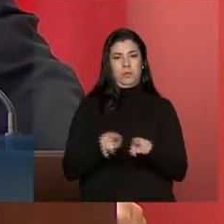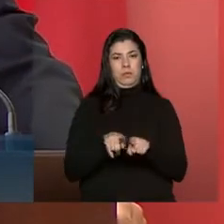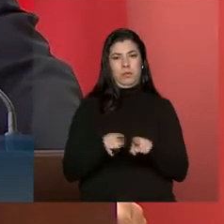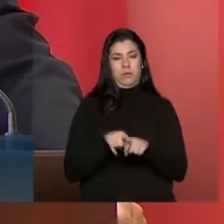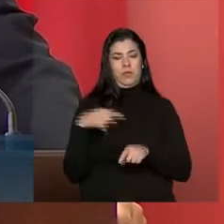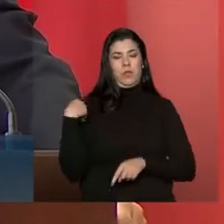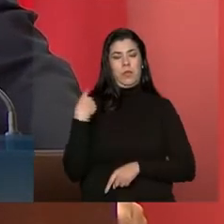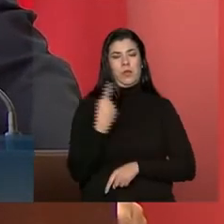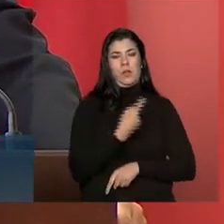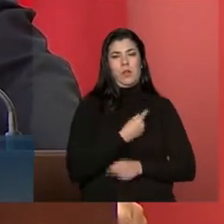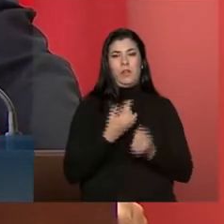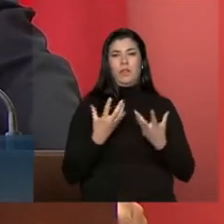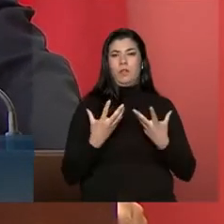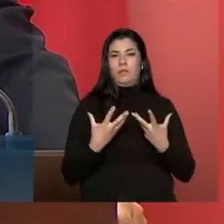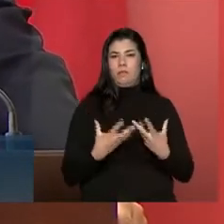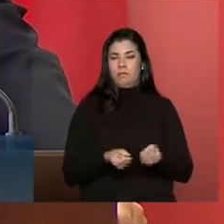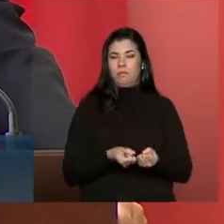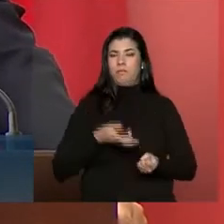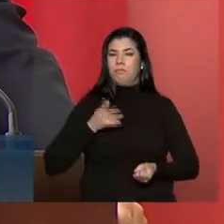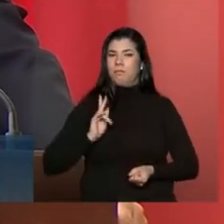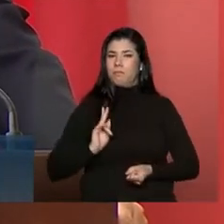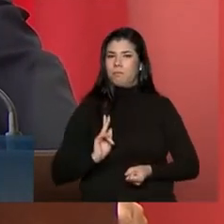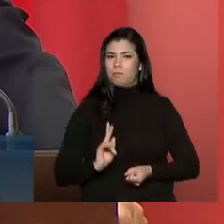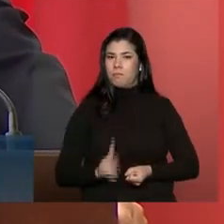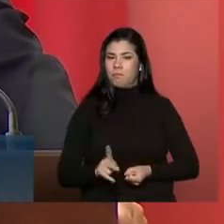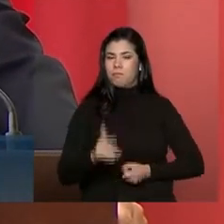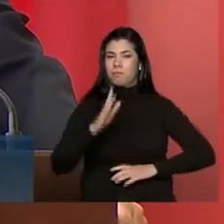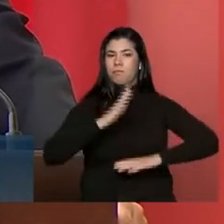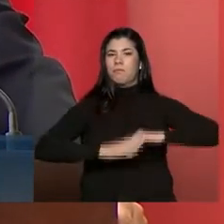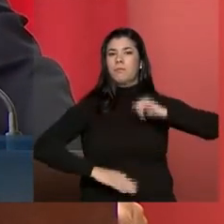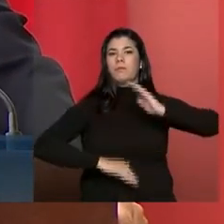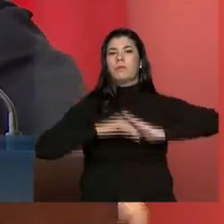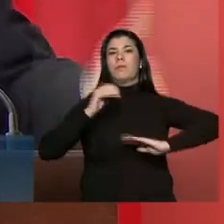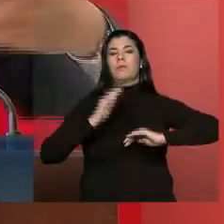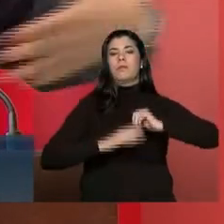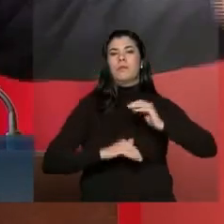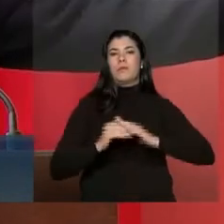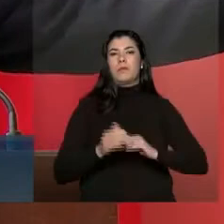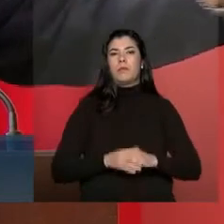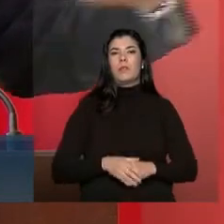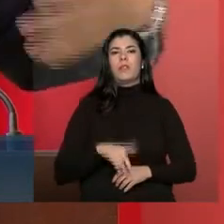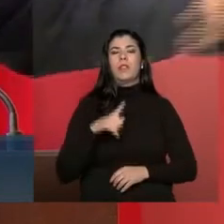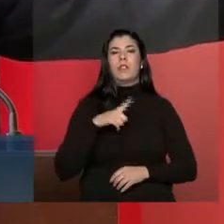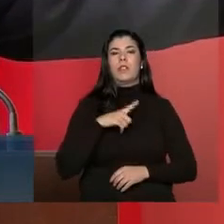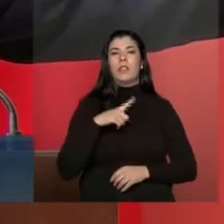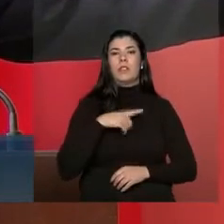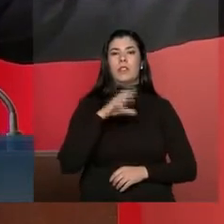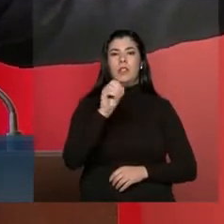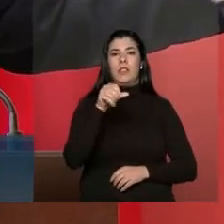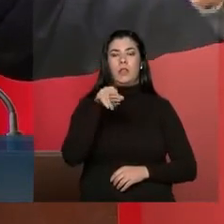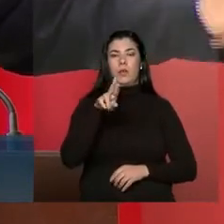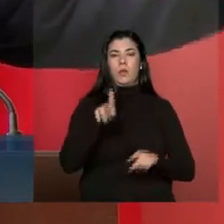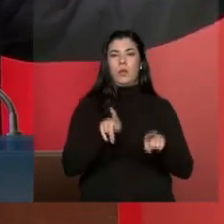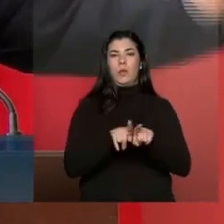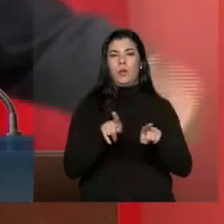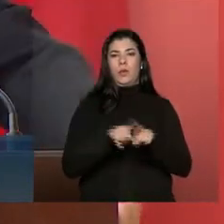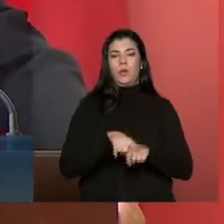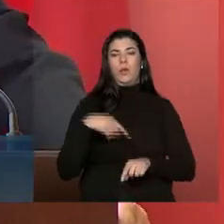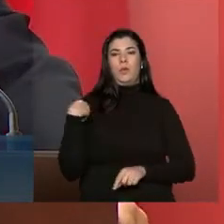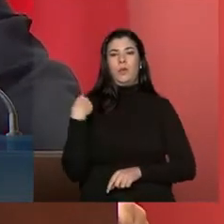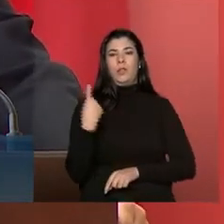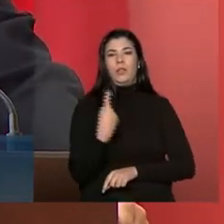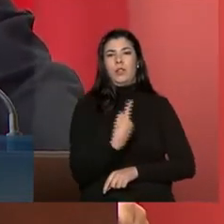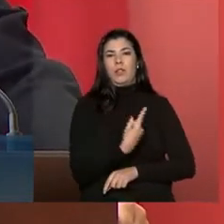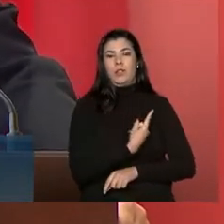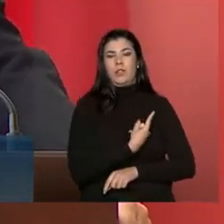Nós vamos reforçar nossa cooperação na reforma das Nações Unidas. Nós também lançamos